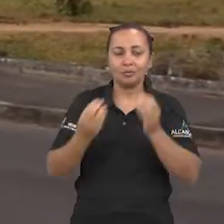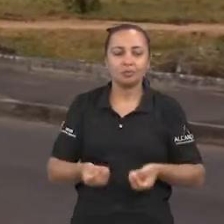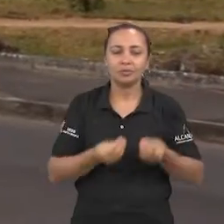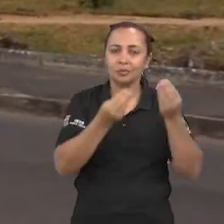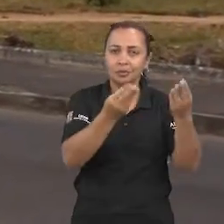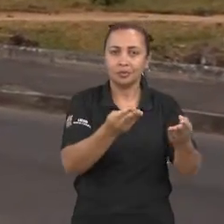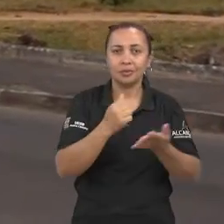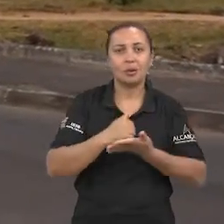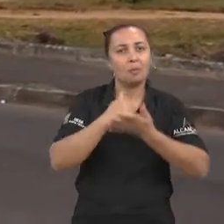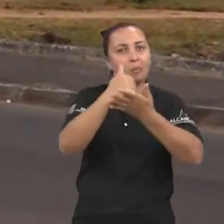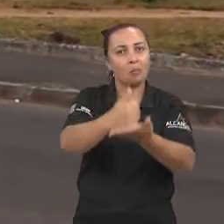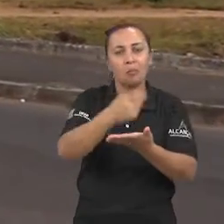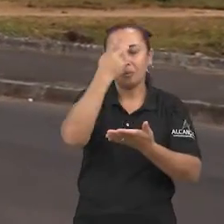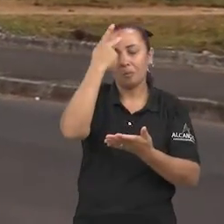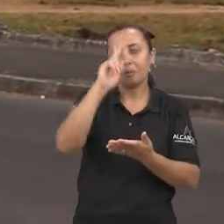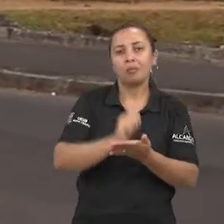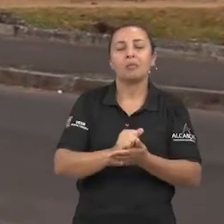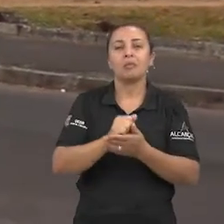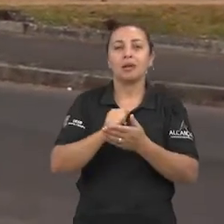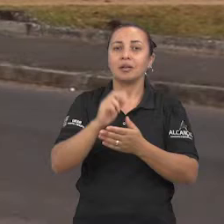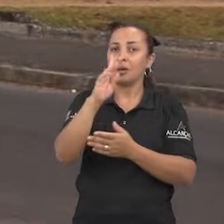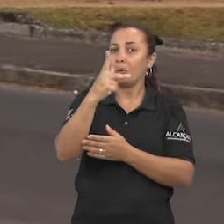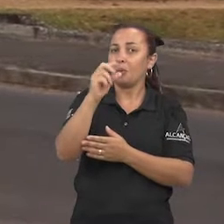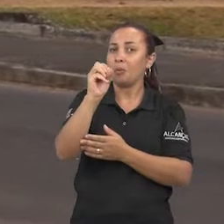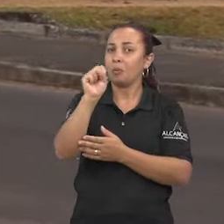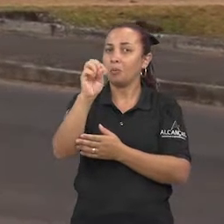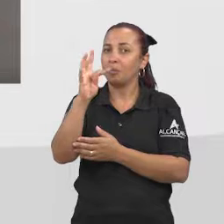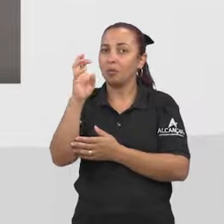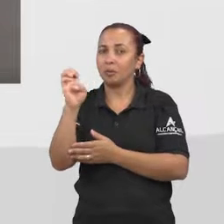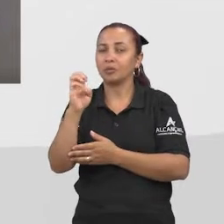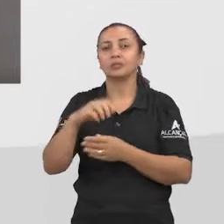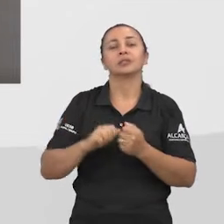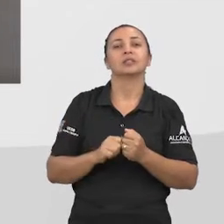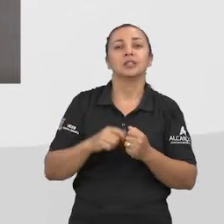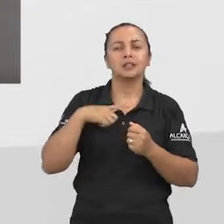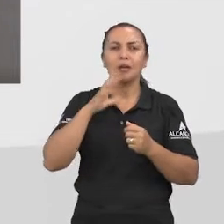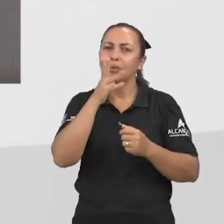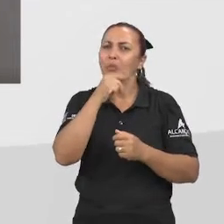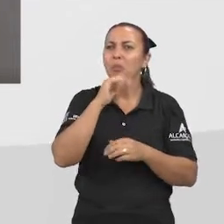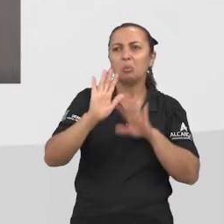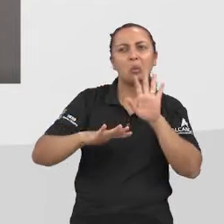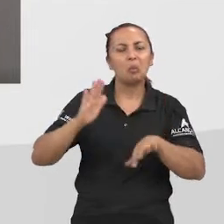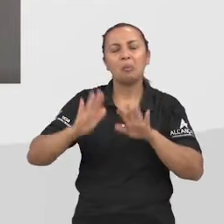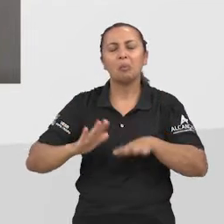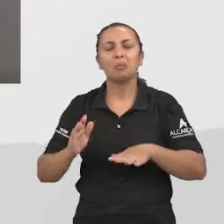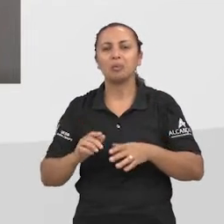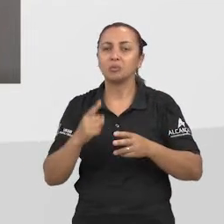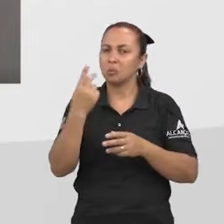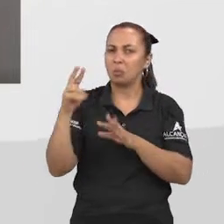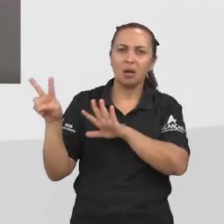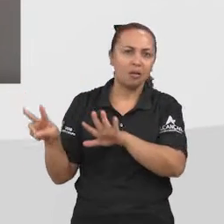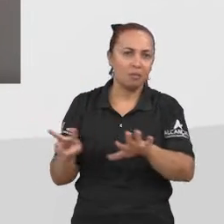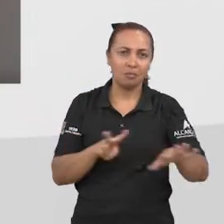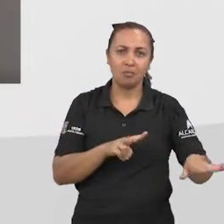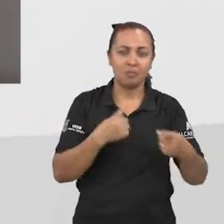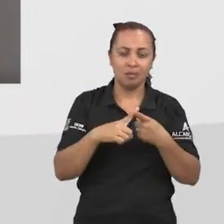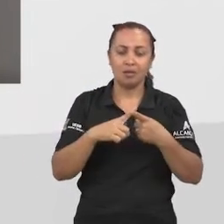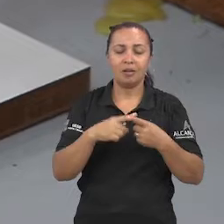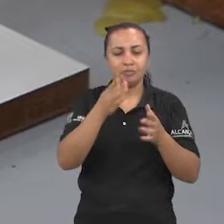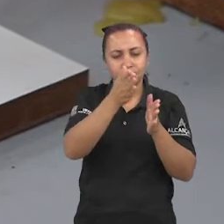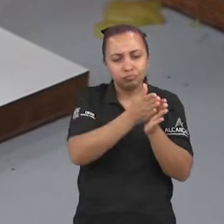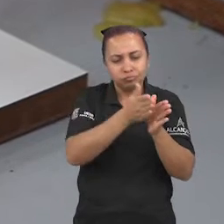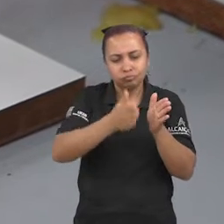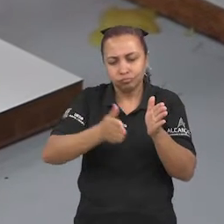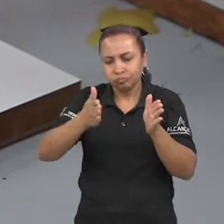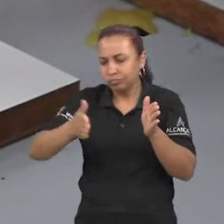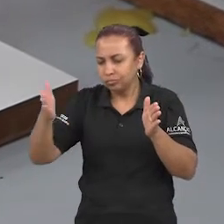vai servir do apoio para o poste. O processo do poste demora mais ou menos uma semana, porque a gente divide ele em